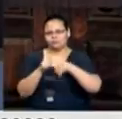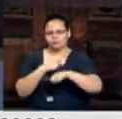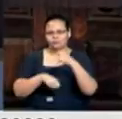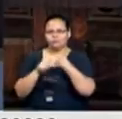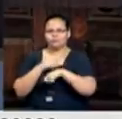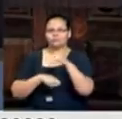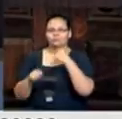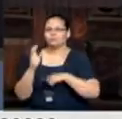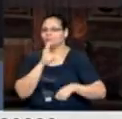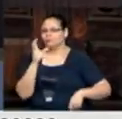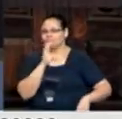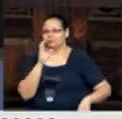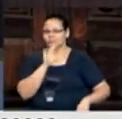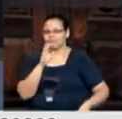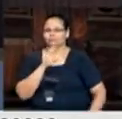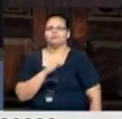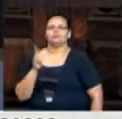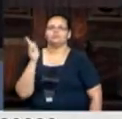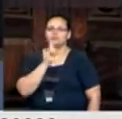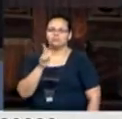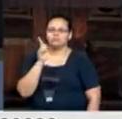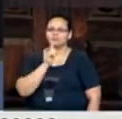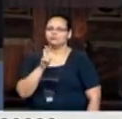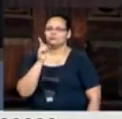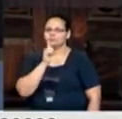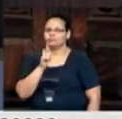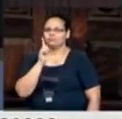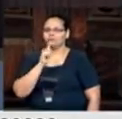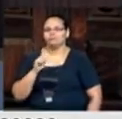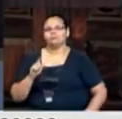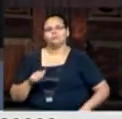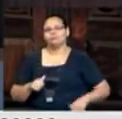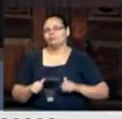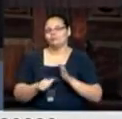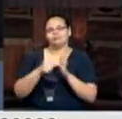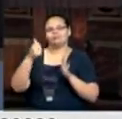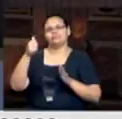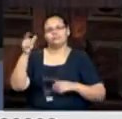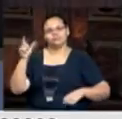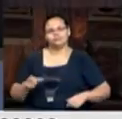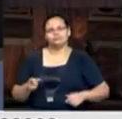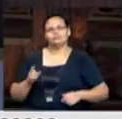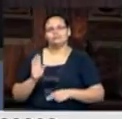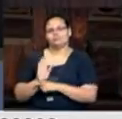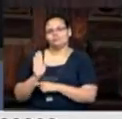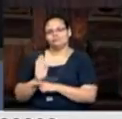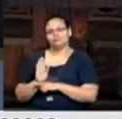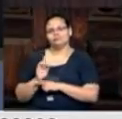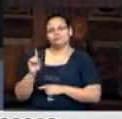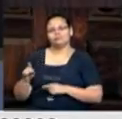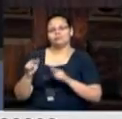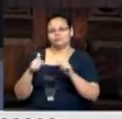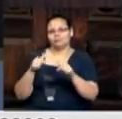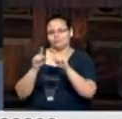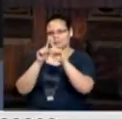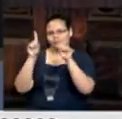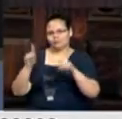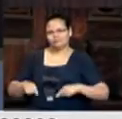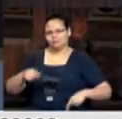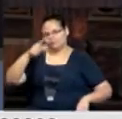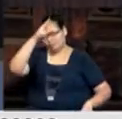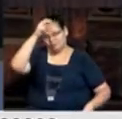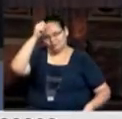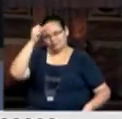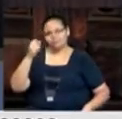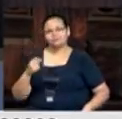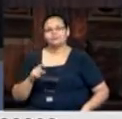seja mais ágil e que ela possa efetivamente priorizar os serviços e proteger o patrimônio do servidor. Nós temos uma